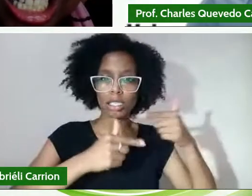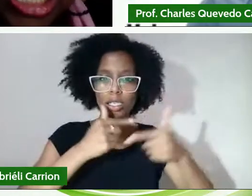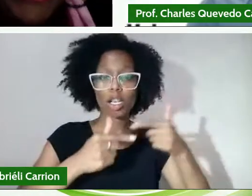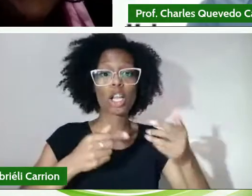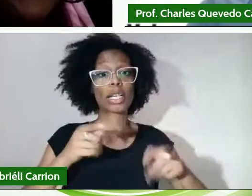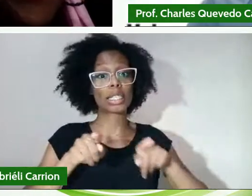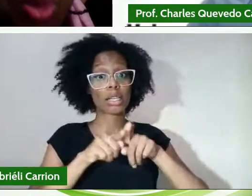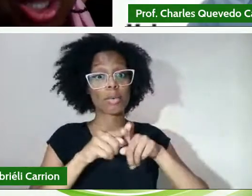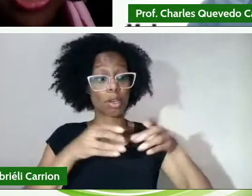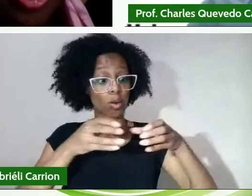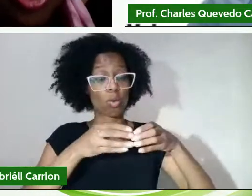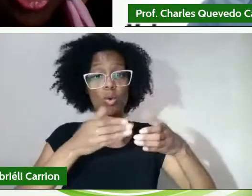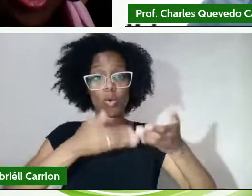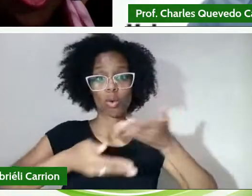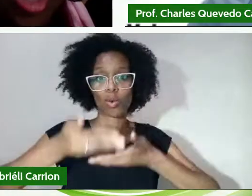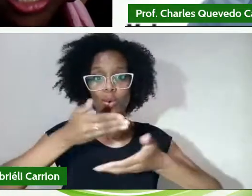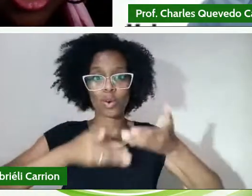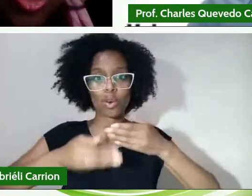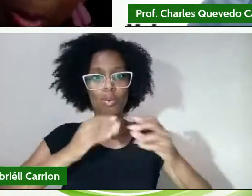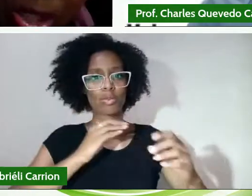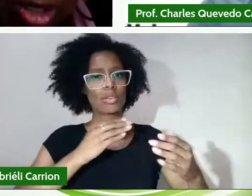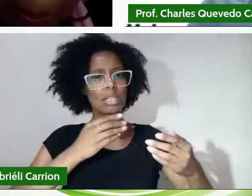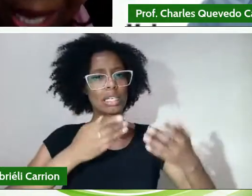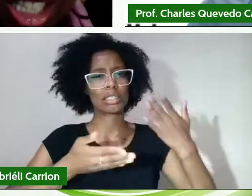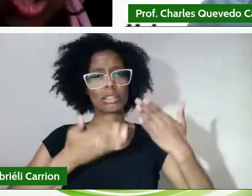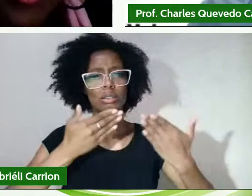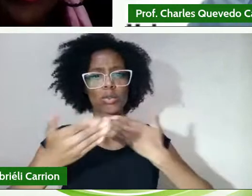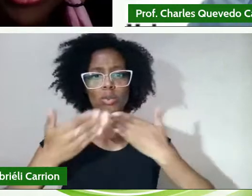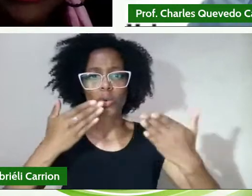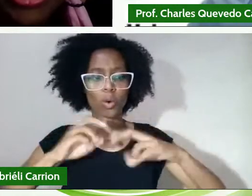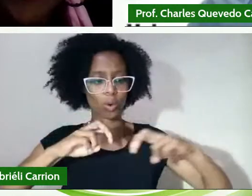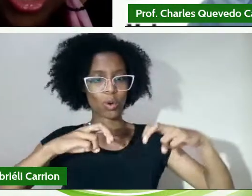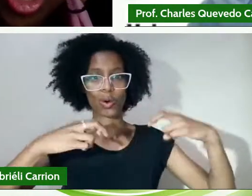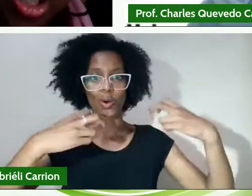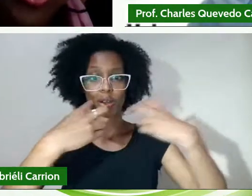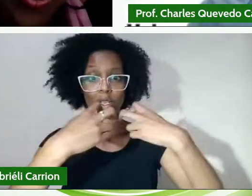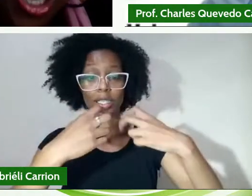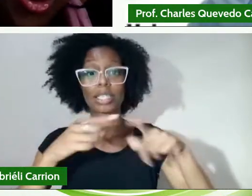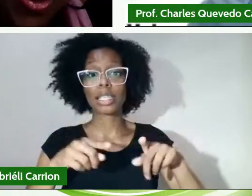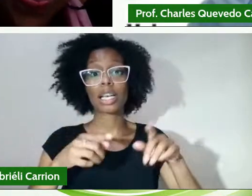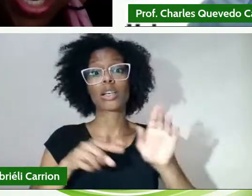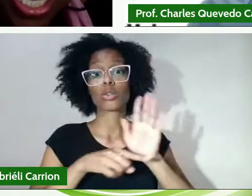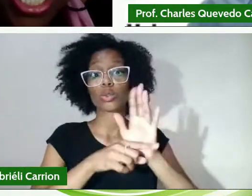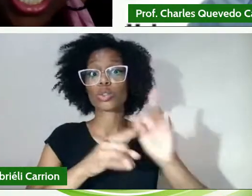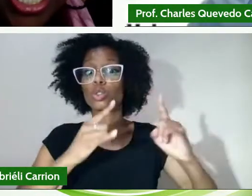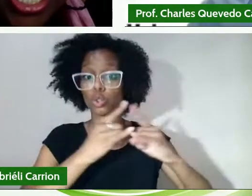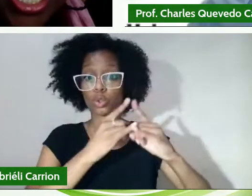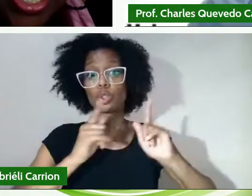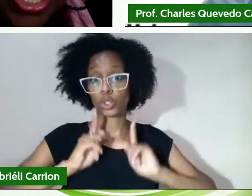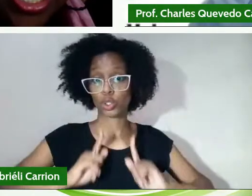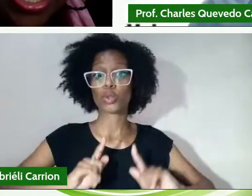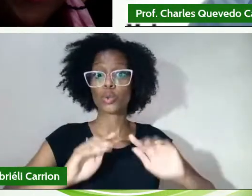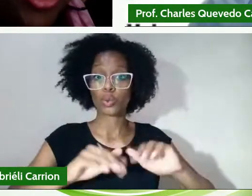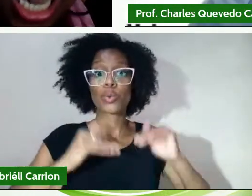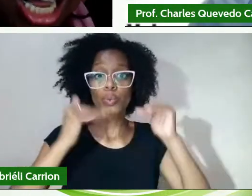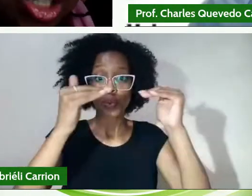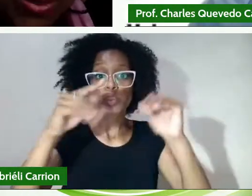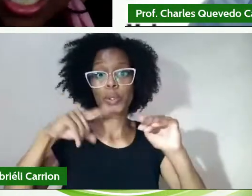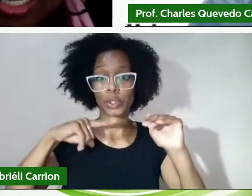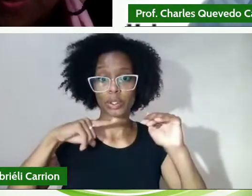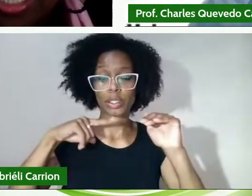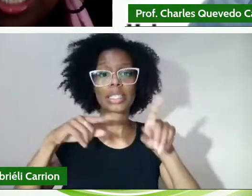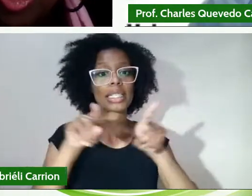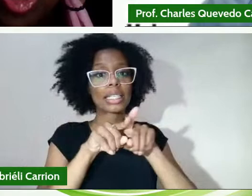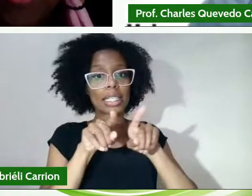conversa. Tivemos muitas rodas de conversa, isso puxado pela institucionalidade, pela gestão superior. A